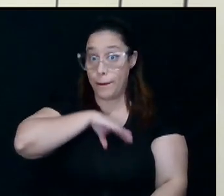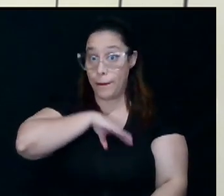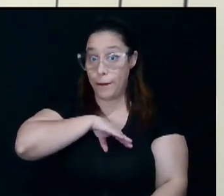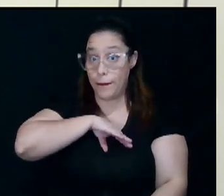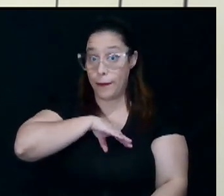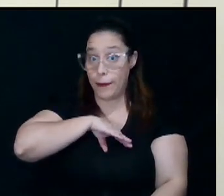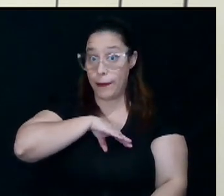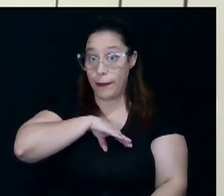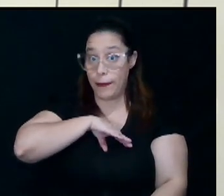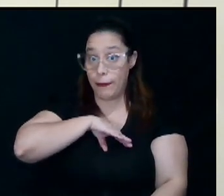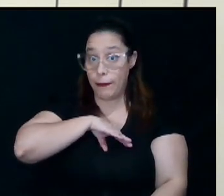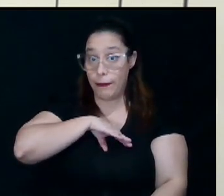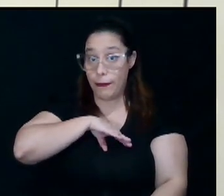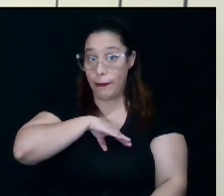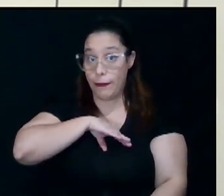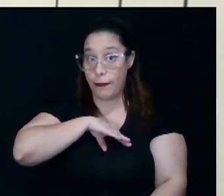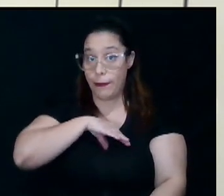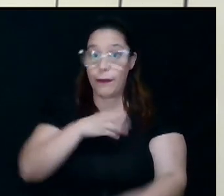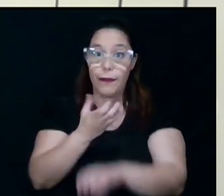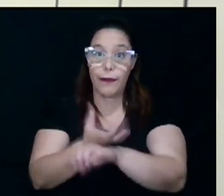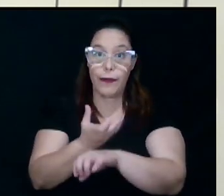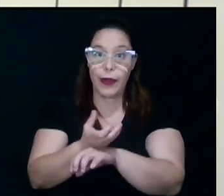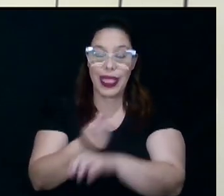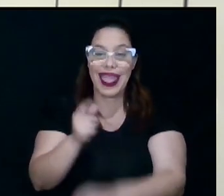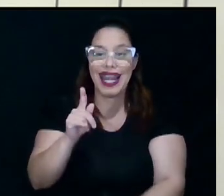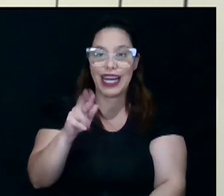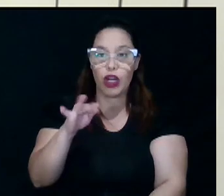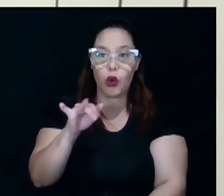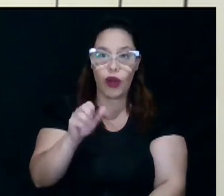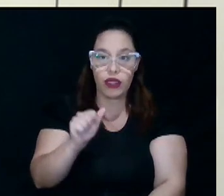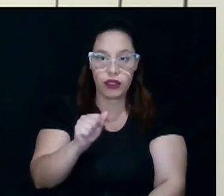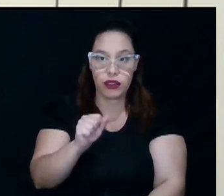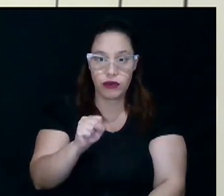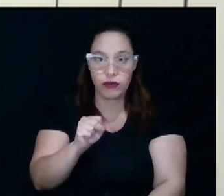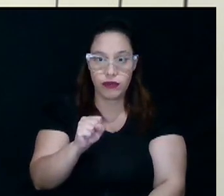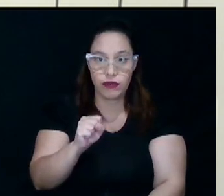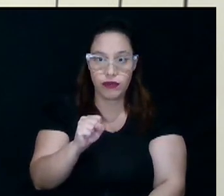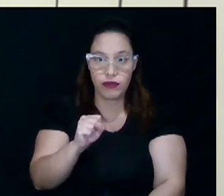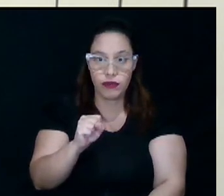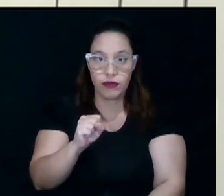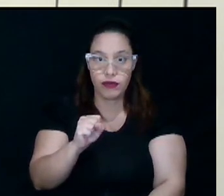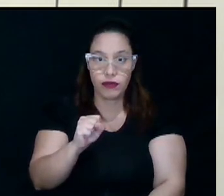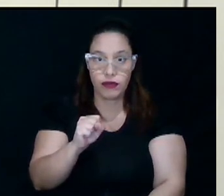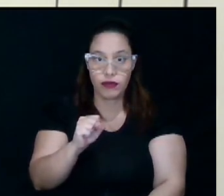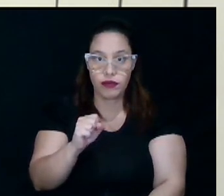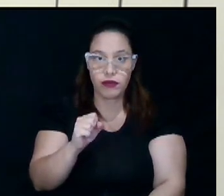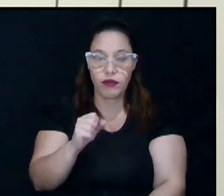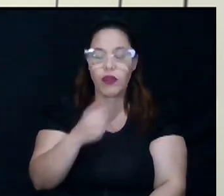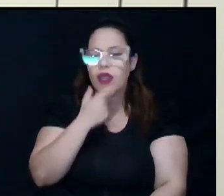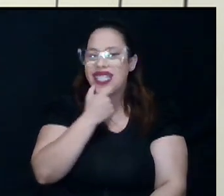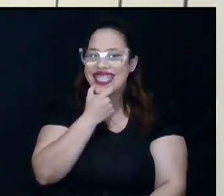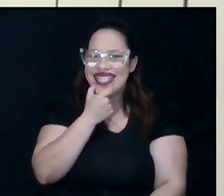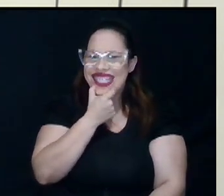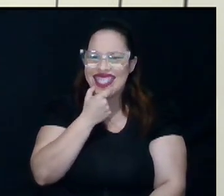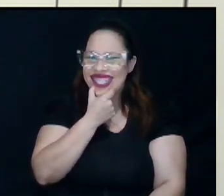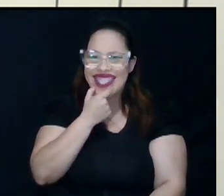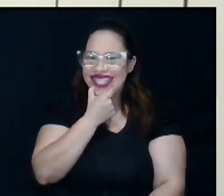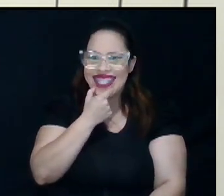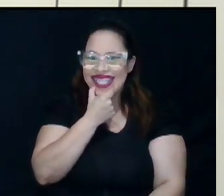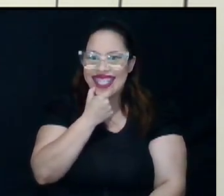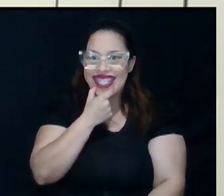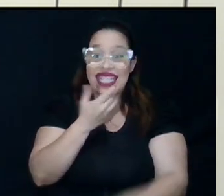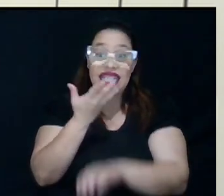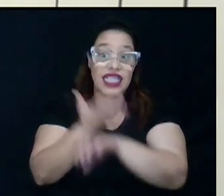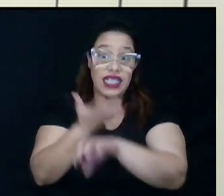língua, e mais 70 vagas para cada uma das seguintes disciplinas: inglês, matemática, química, física,